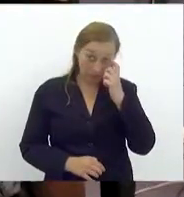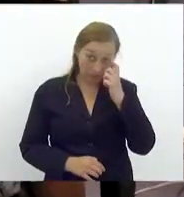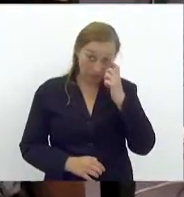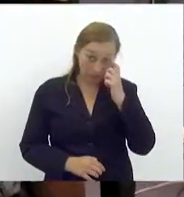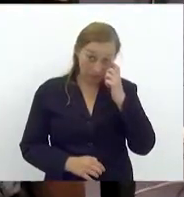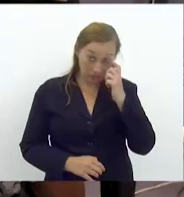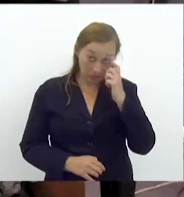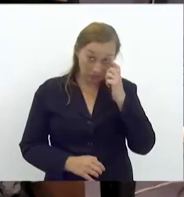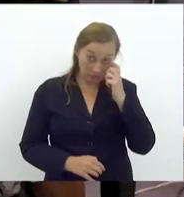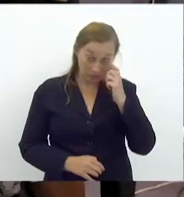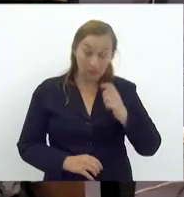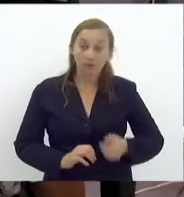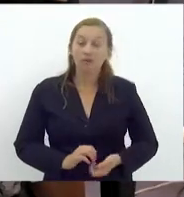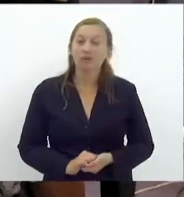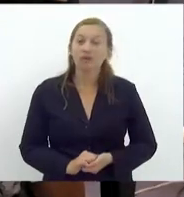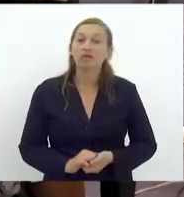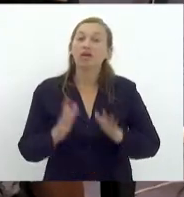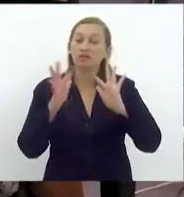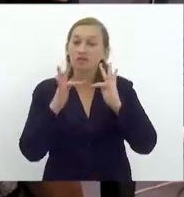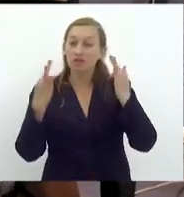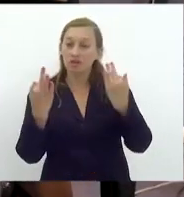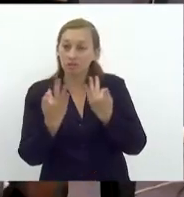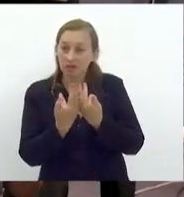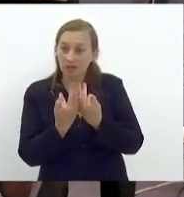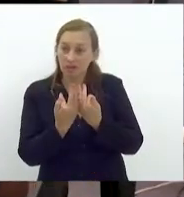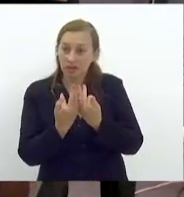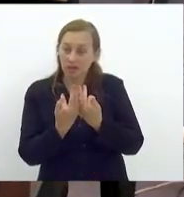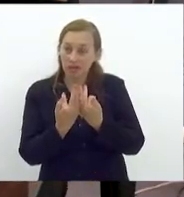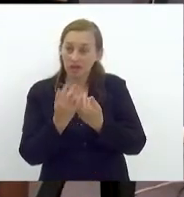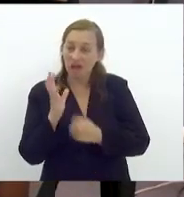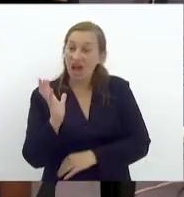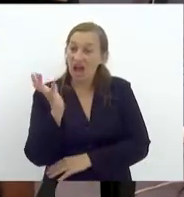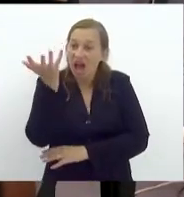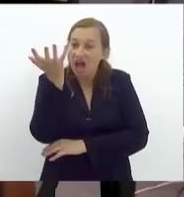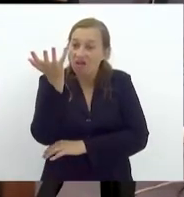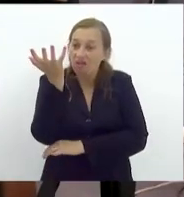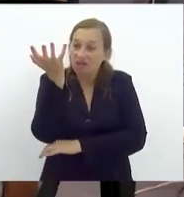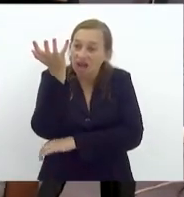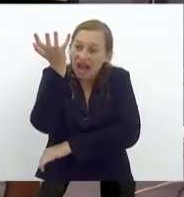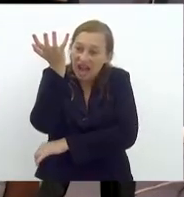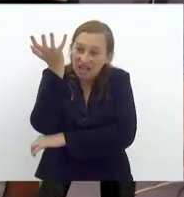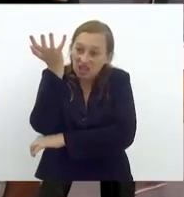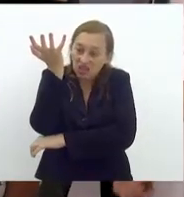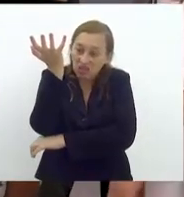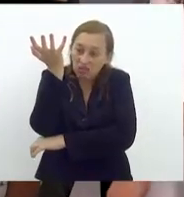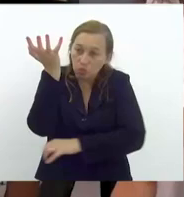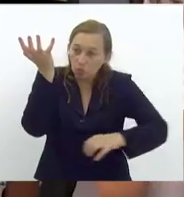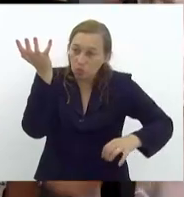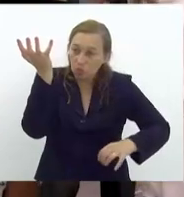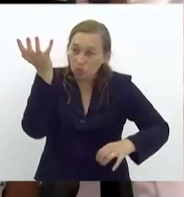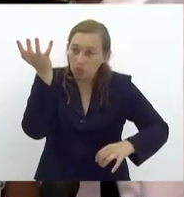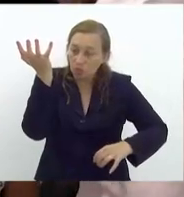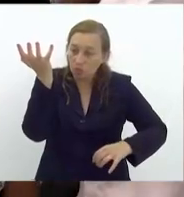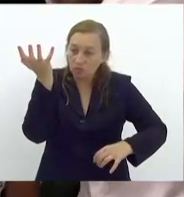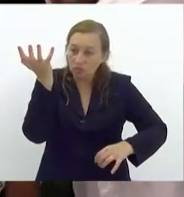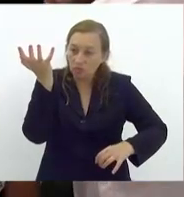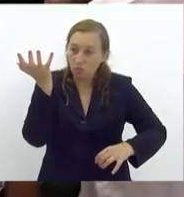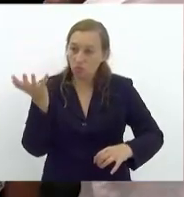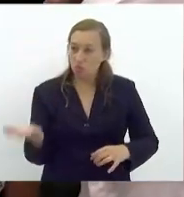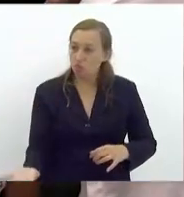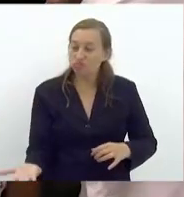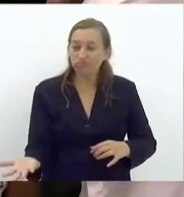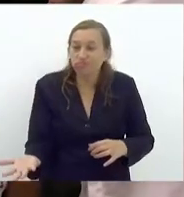é a família árvore sem raiz não fica de pé né árvore sem raiz não dá fruto não